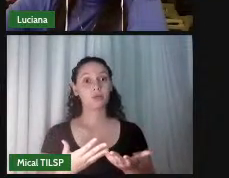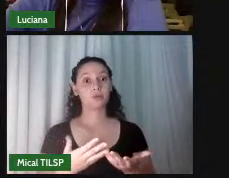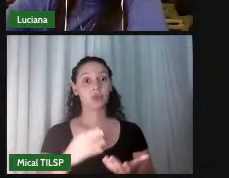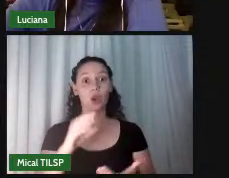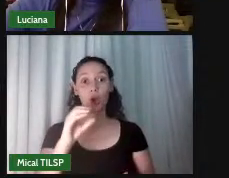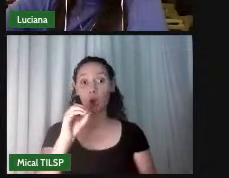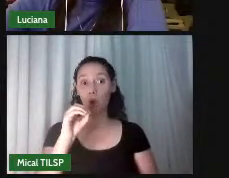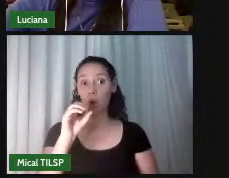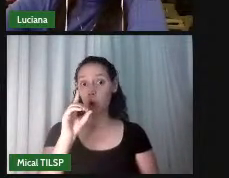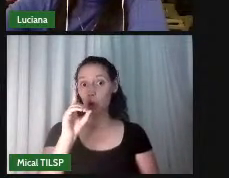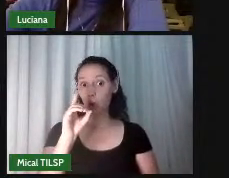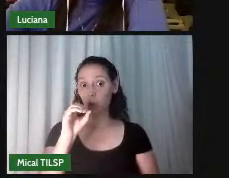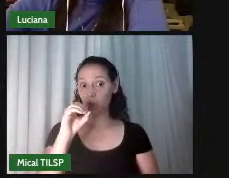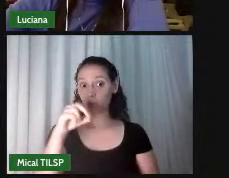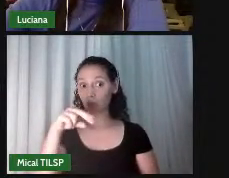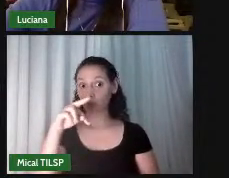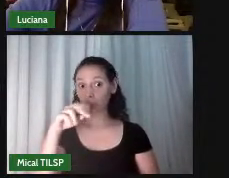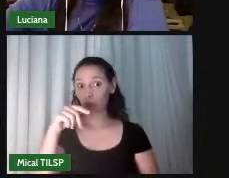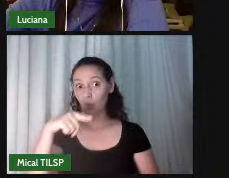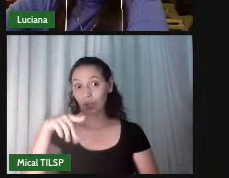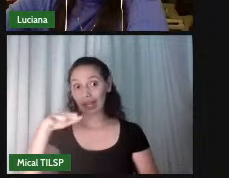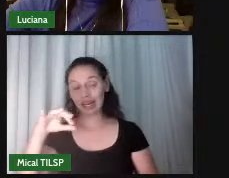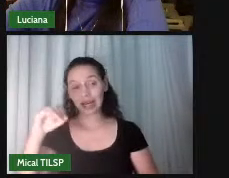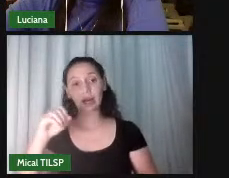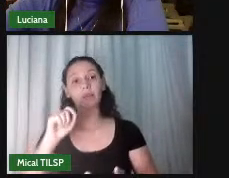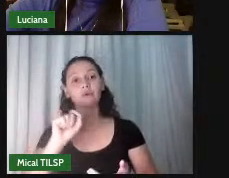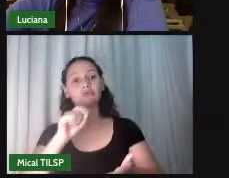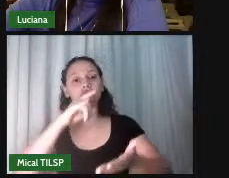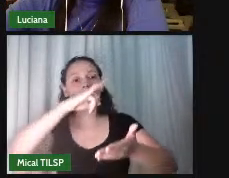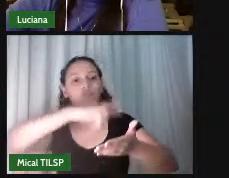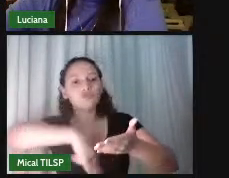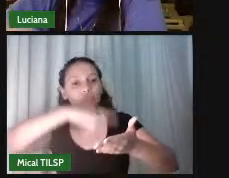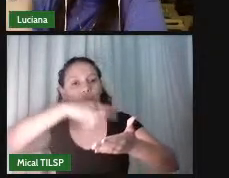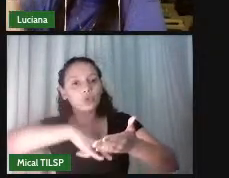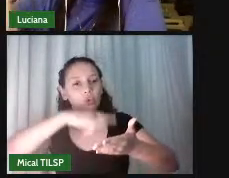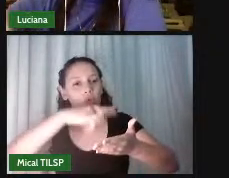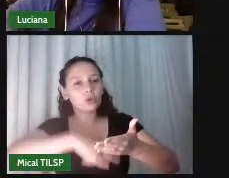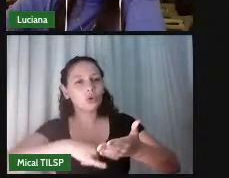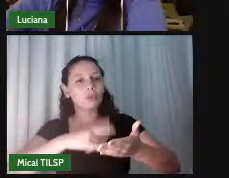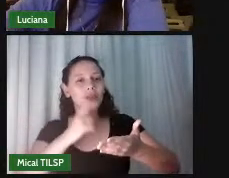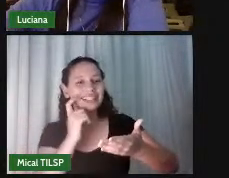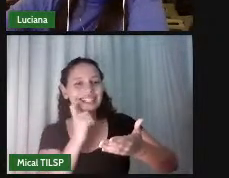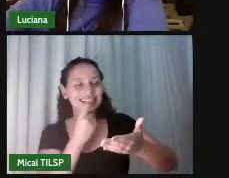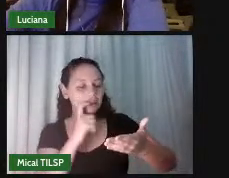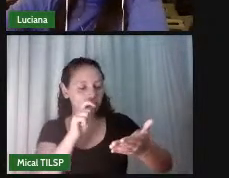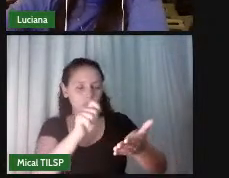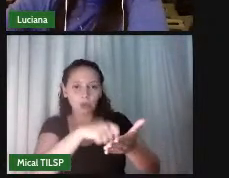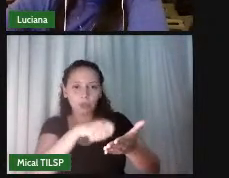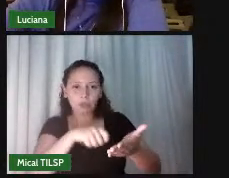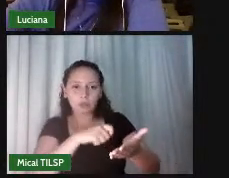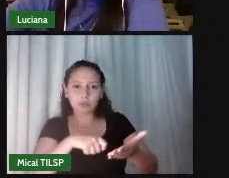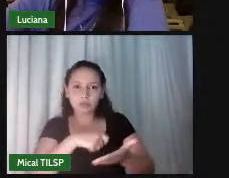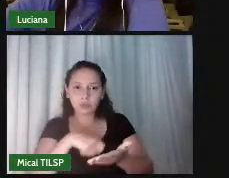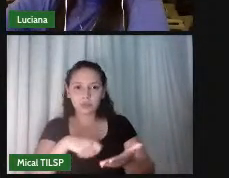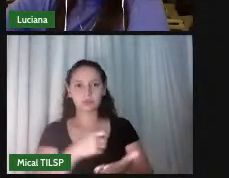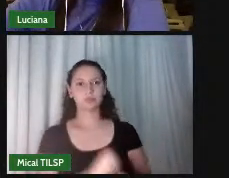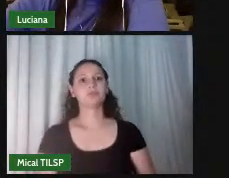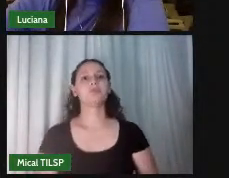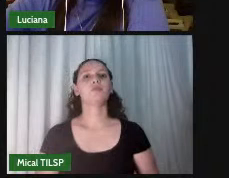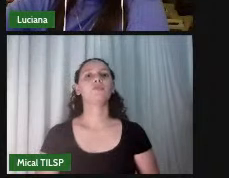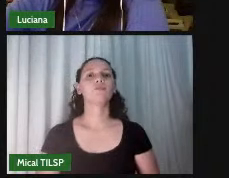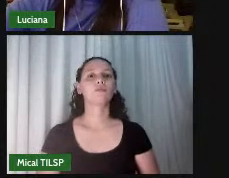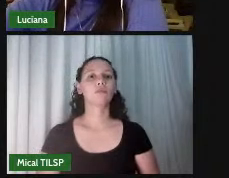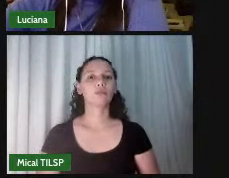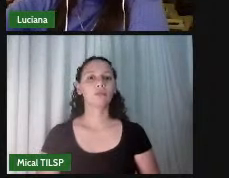fica bem difícil de ser feito, tá? Na presença de ali na hora do exame odontolegal. Então, a gente